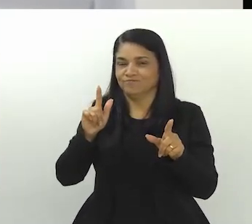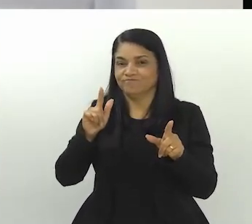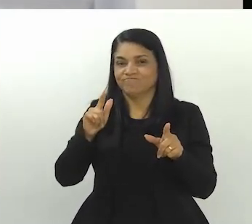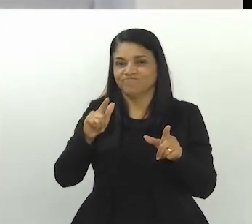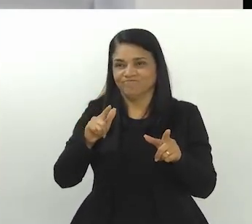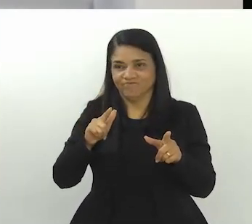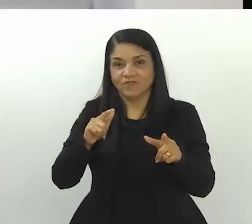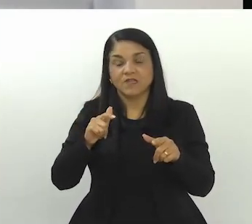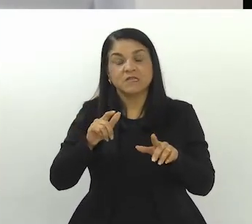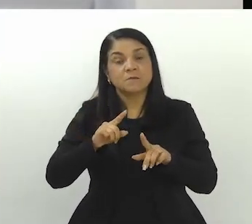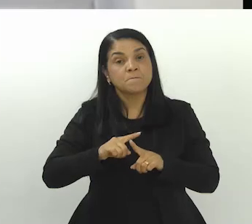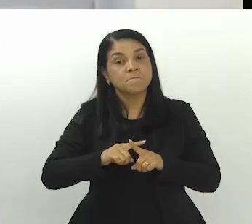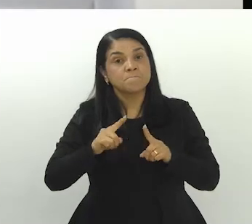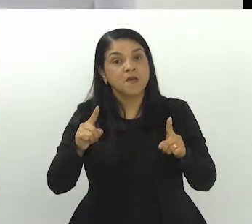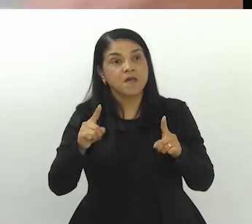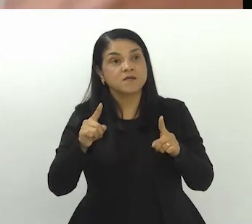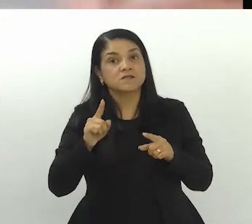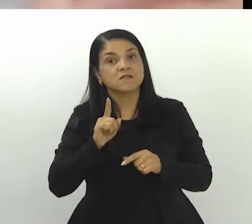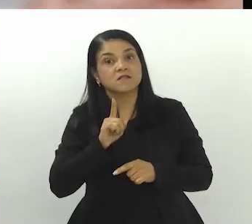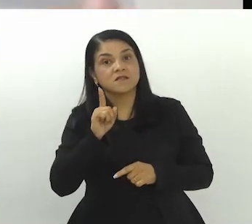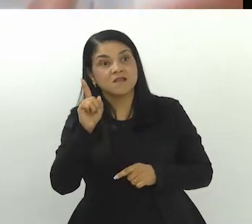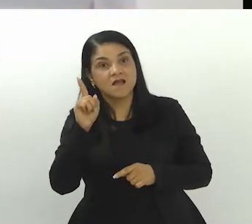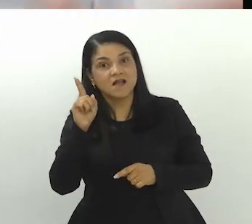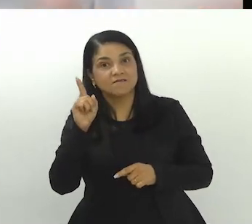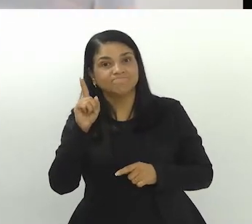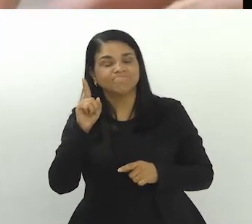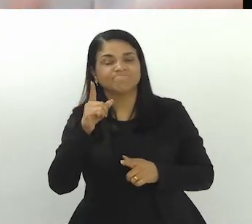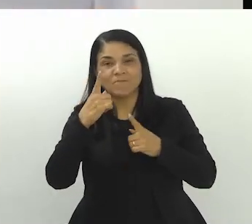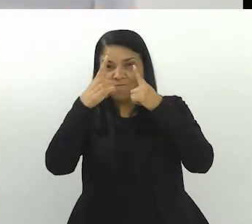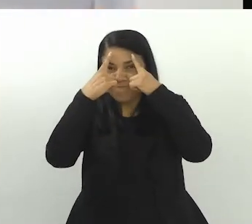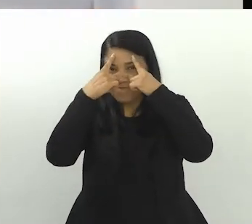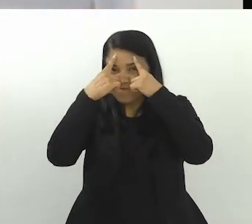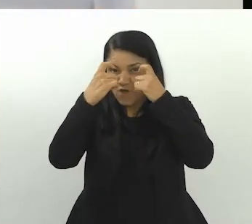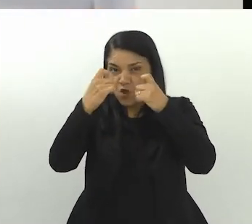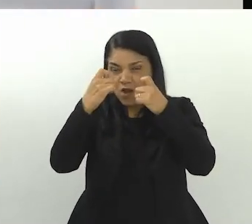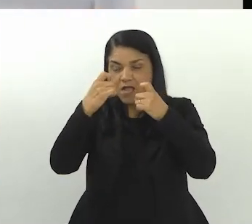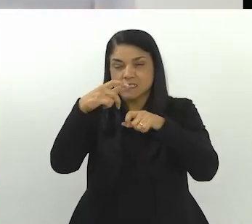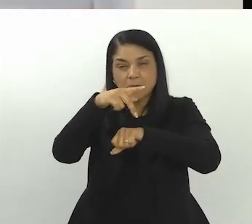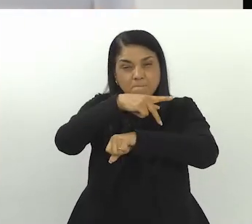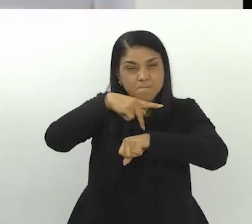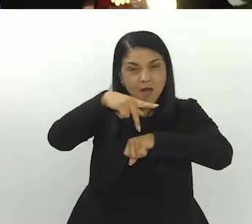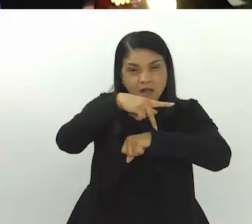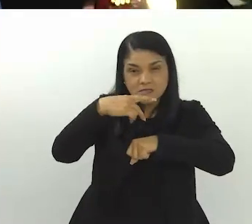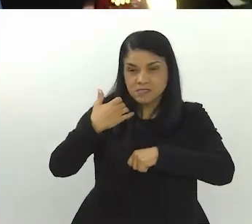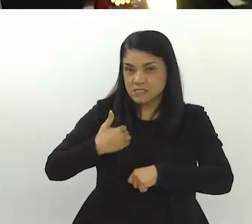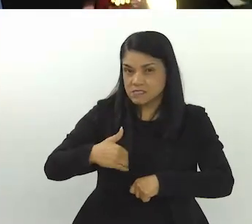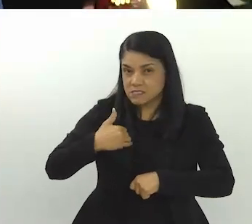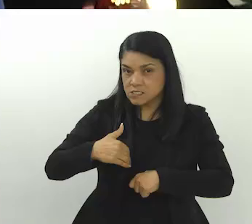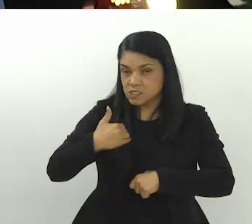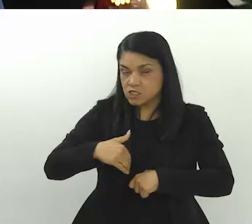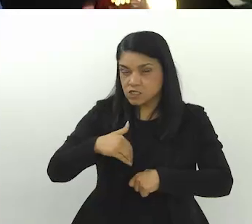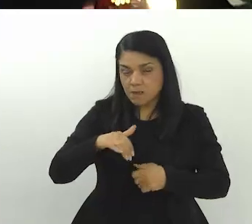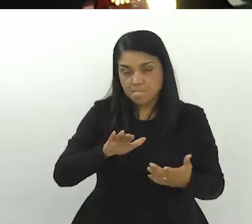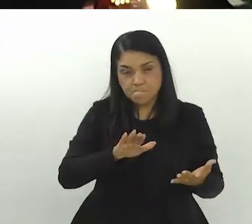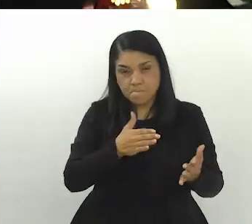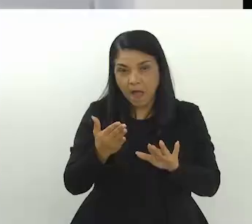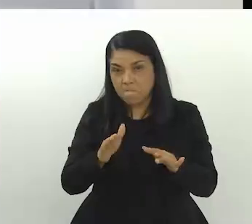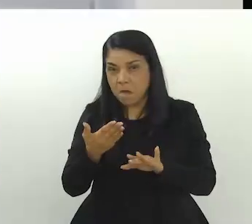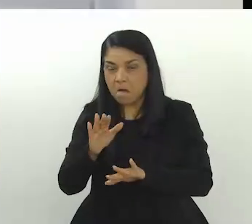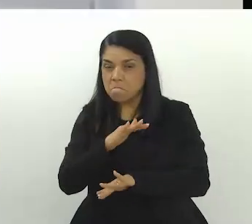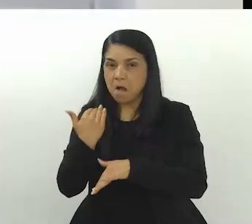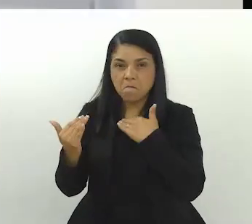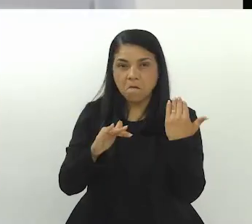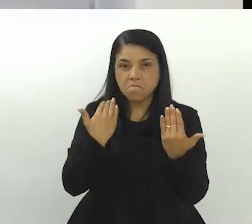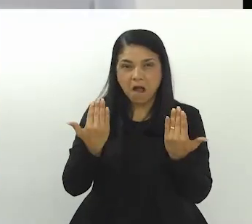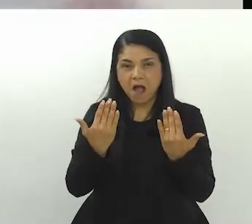no entanto, tem um índice altíssimo de violência, né? Você tem aí uma série de homicídios, você tem